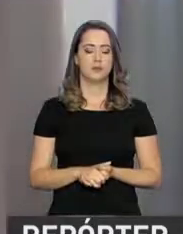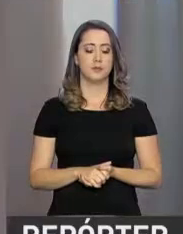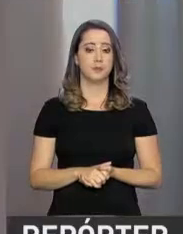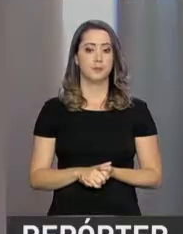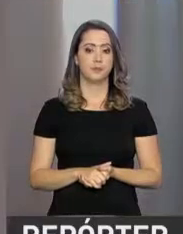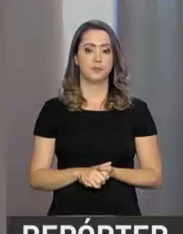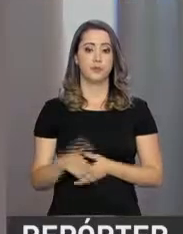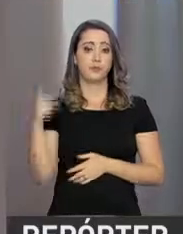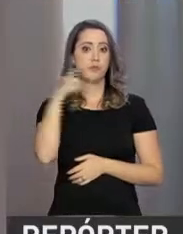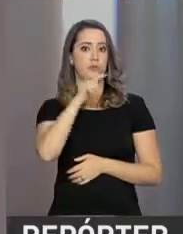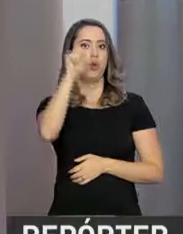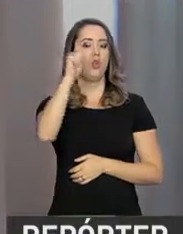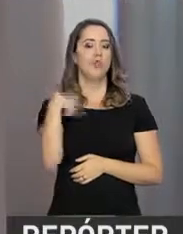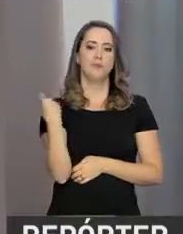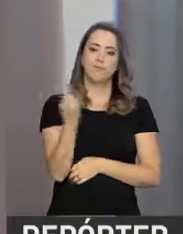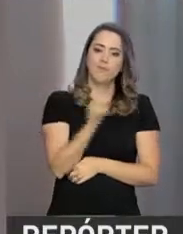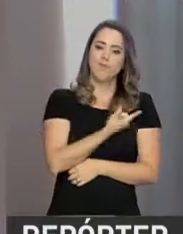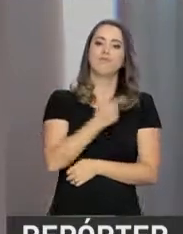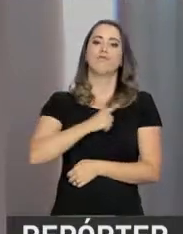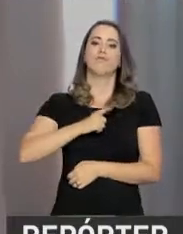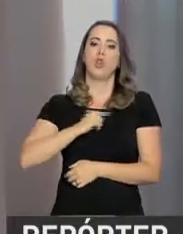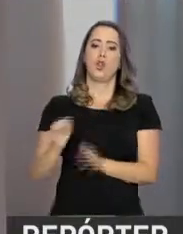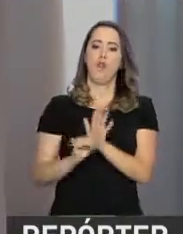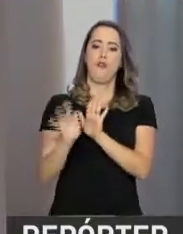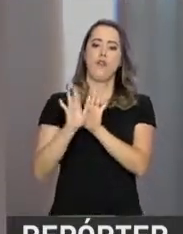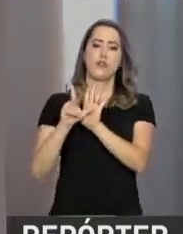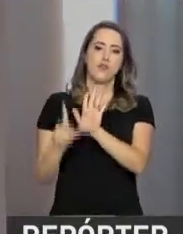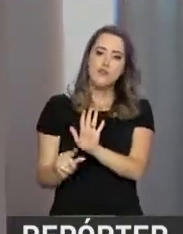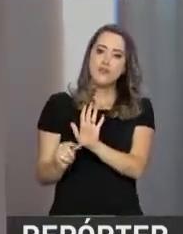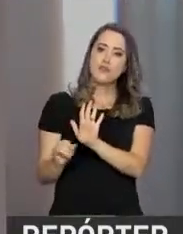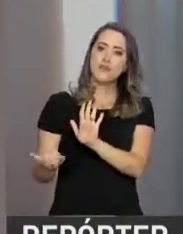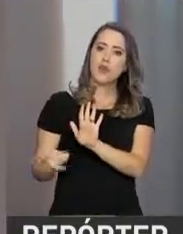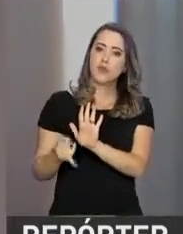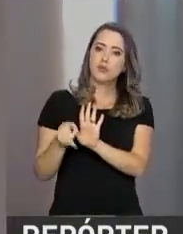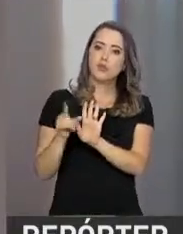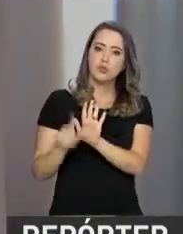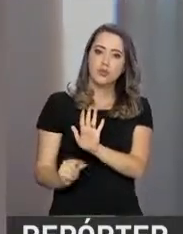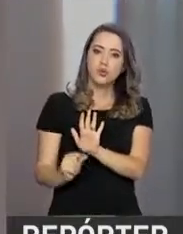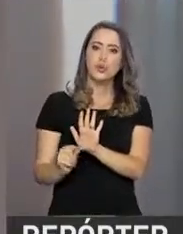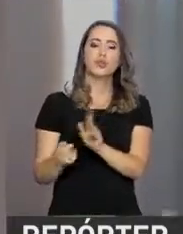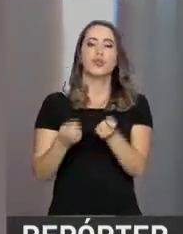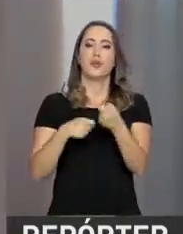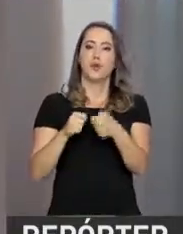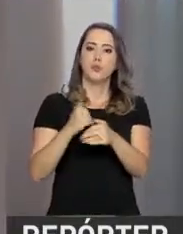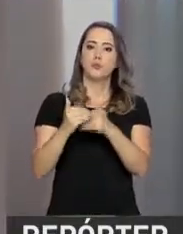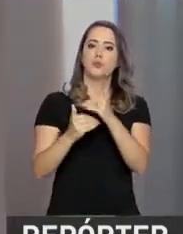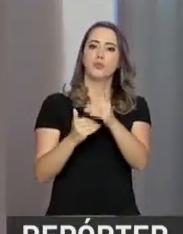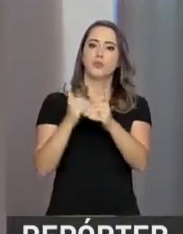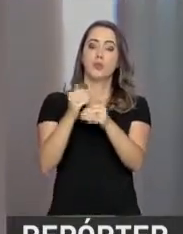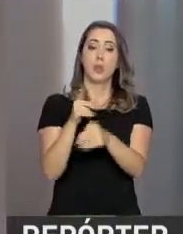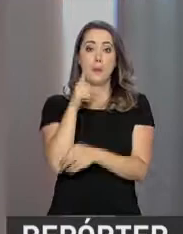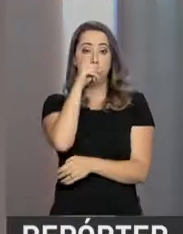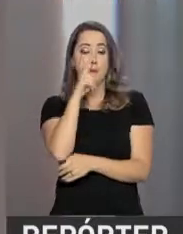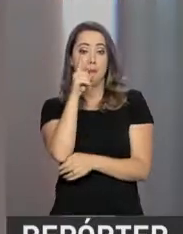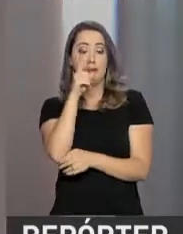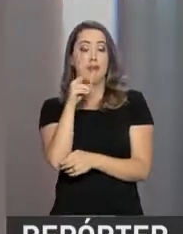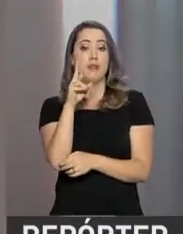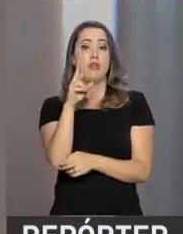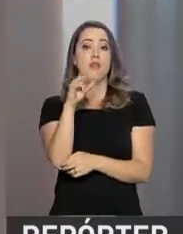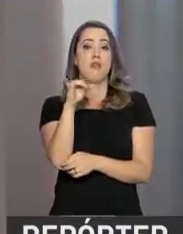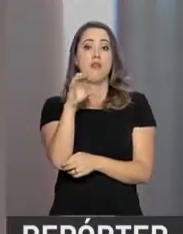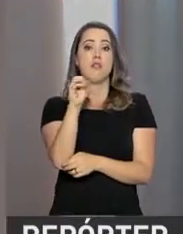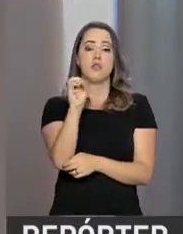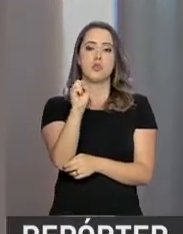As conquistas que nós tivemos, que é a inflação baixa, a economia crescendo, taxa de juros baixa, risco país